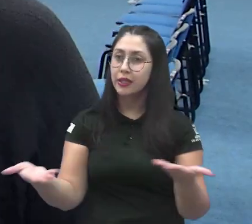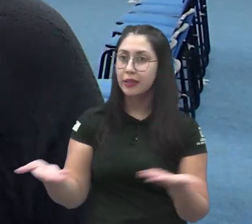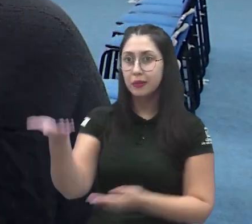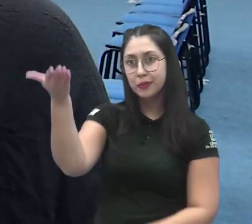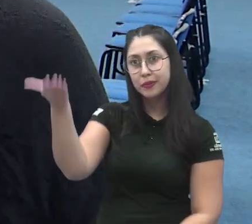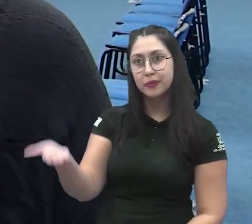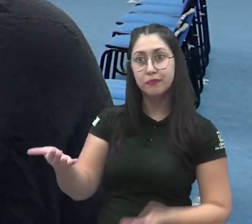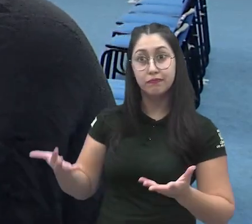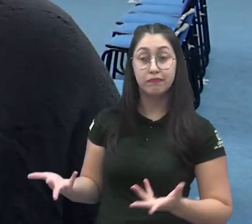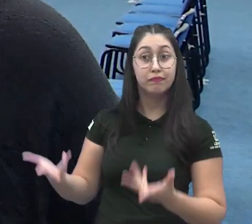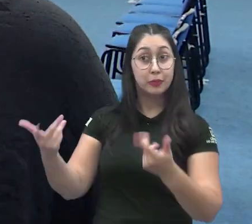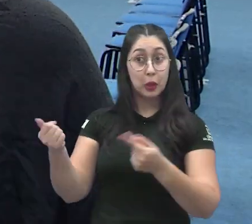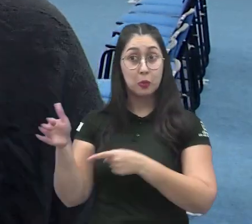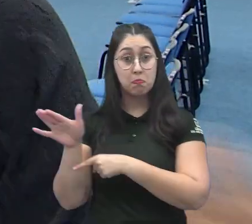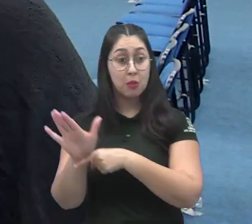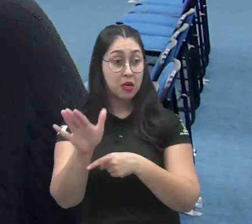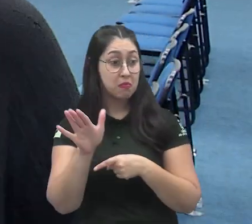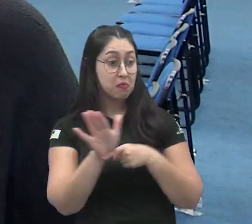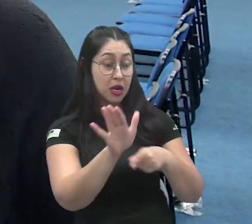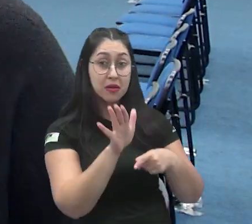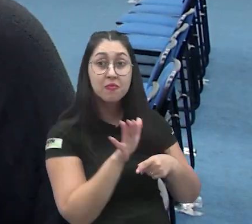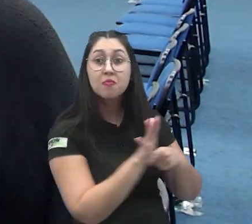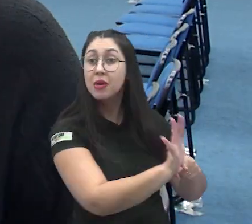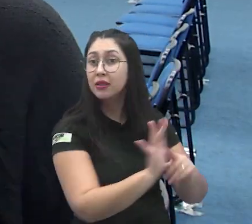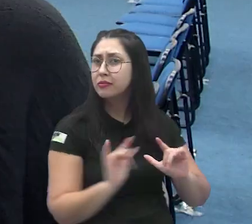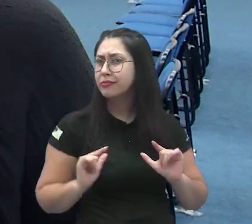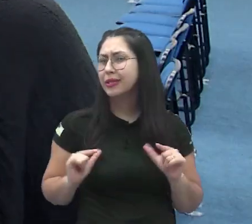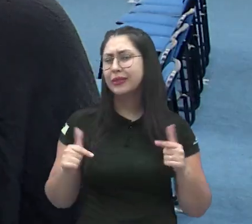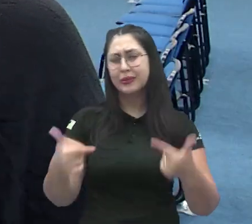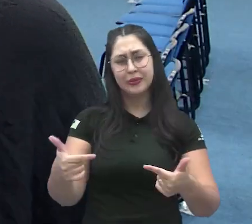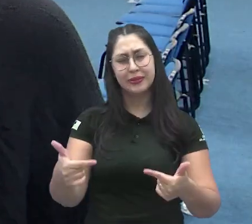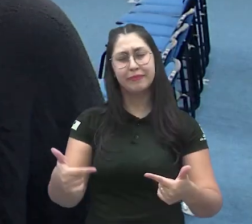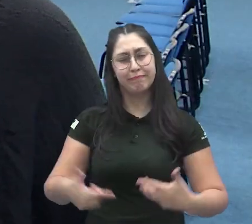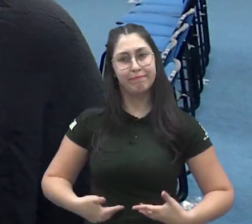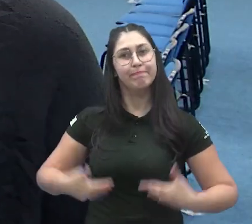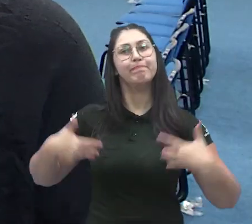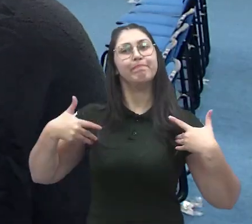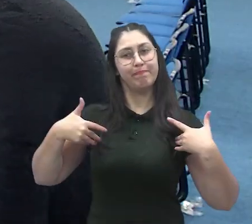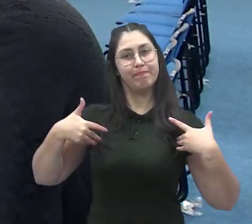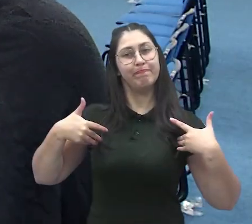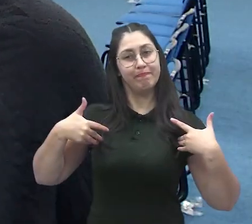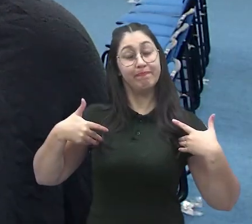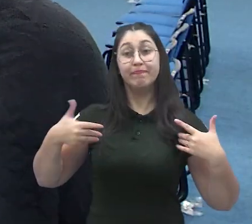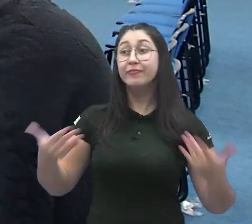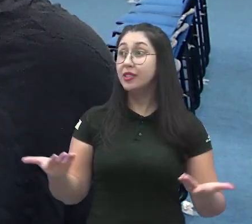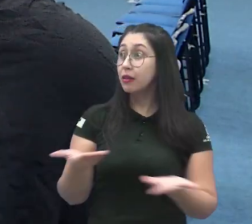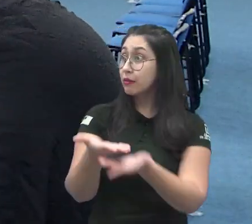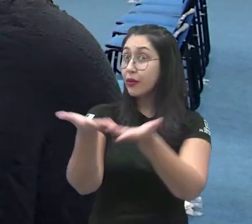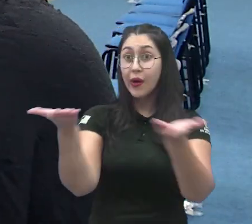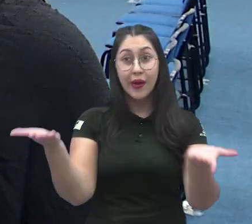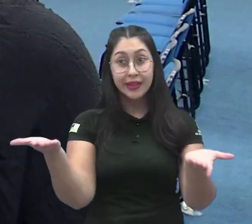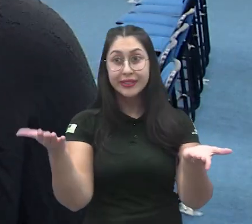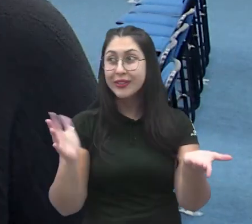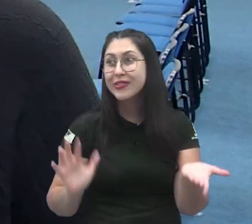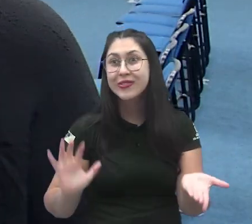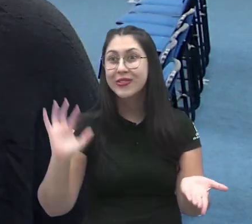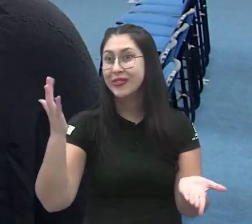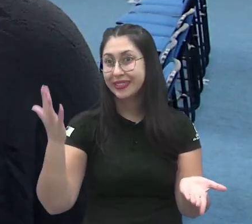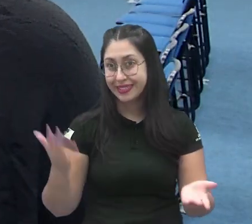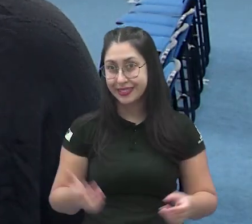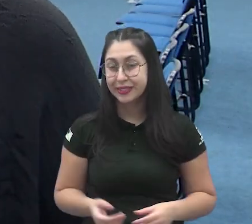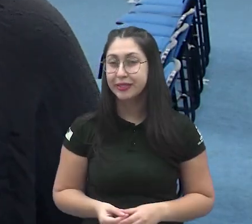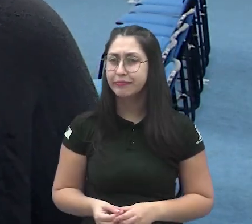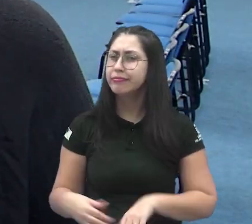é hoje como pessoa, as pessoas que ele ajuda, o que ele faz para as pessoas. É muito gratificante ver. E tudo isso